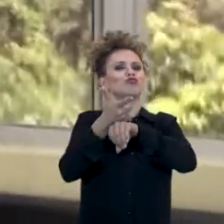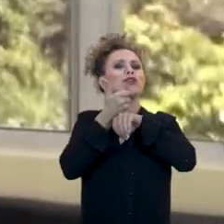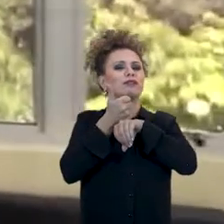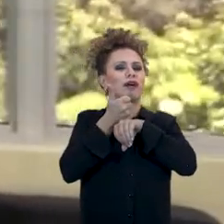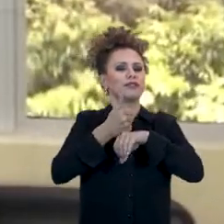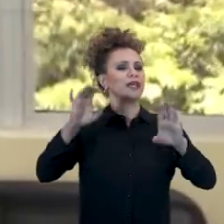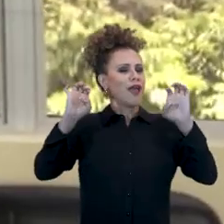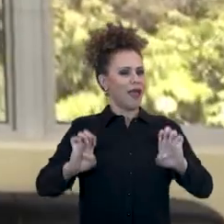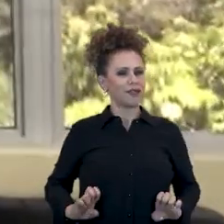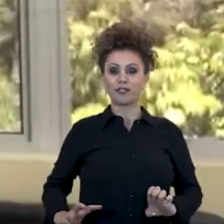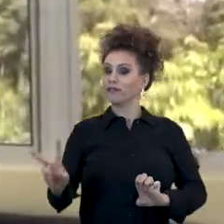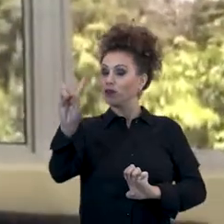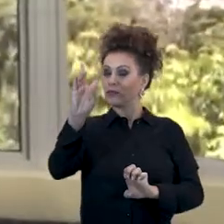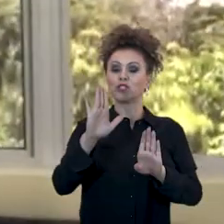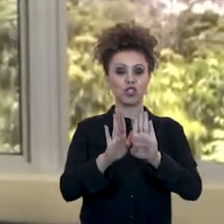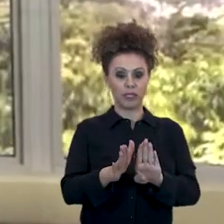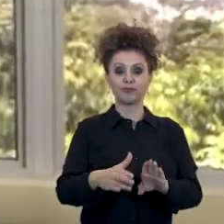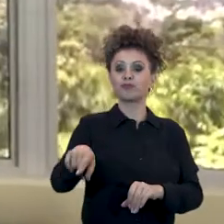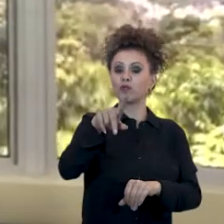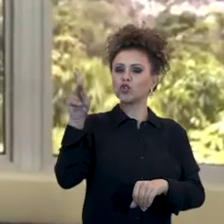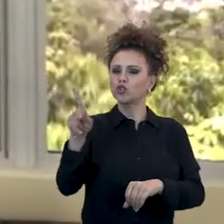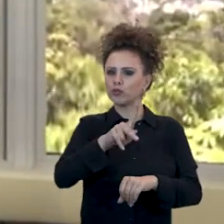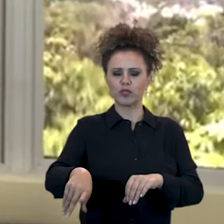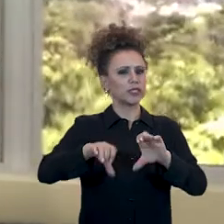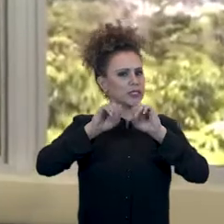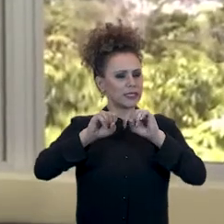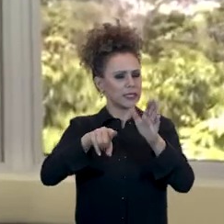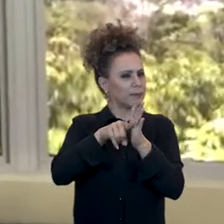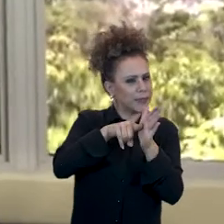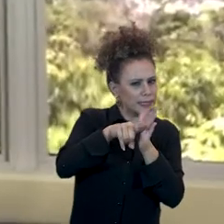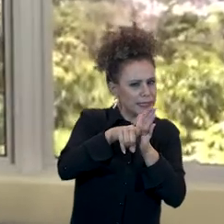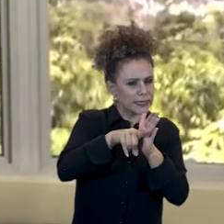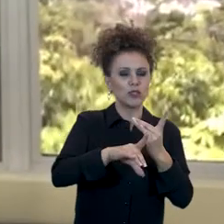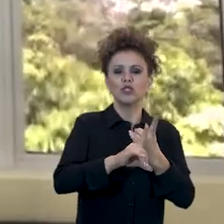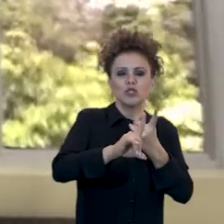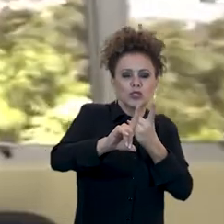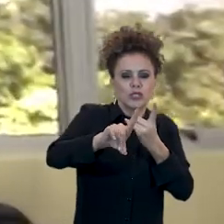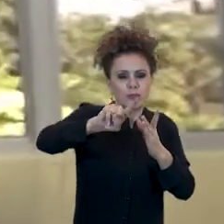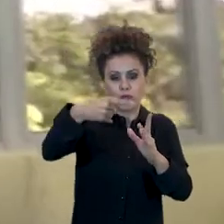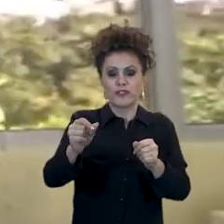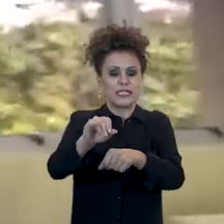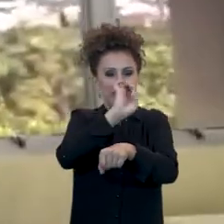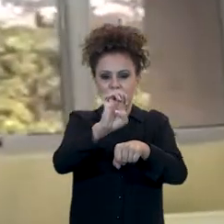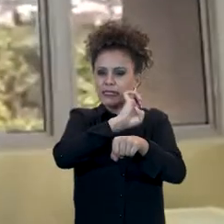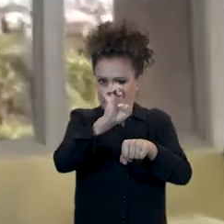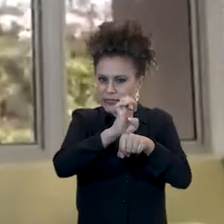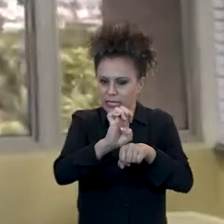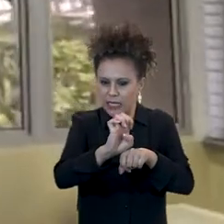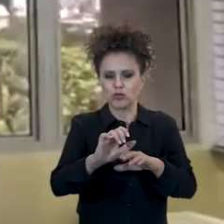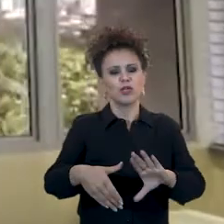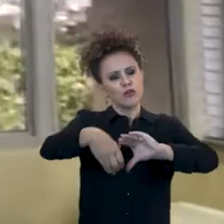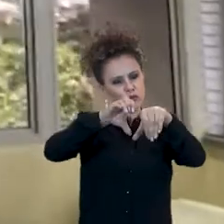princípios éticos. Os professores do centro atuam no ensino, na pesquisa e na extensão, comprometidos com a